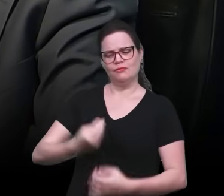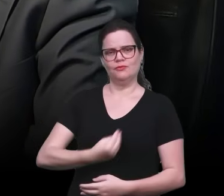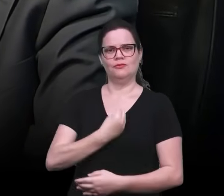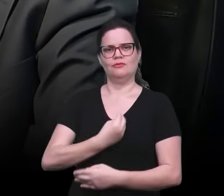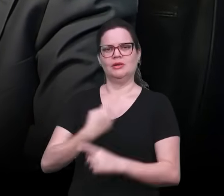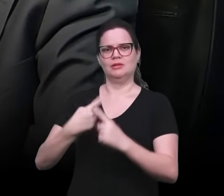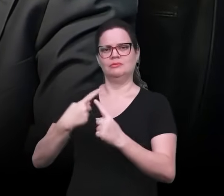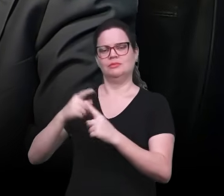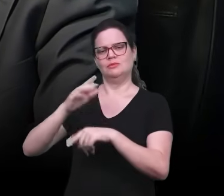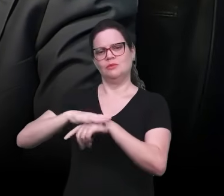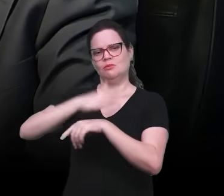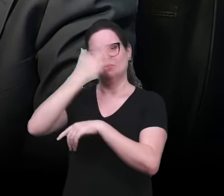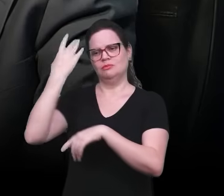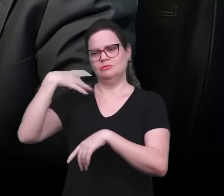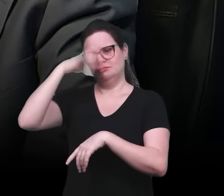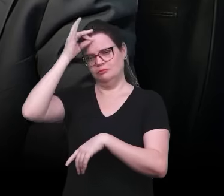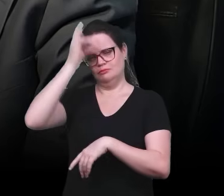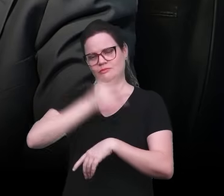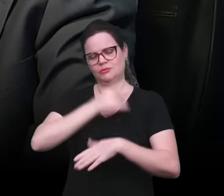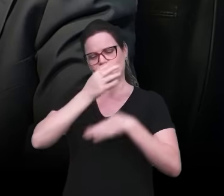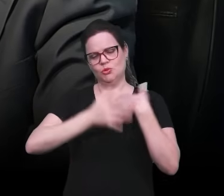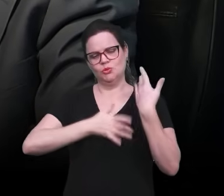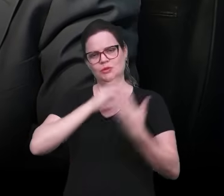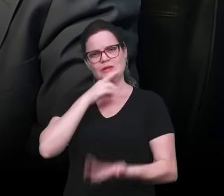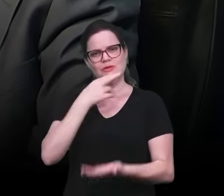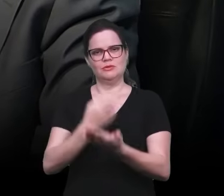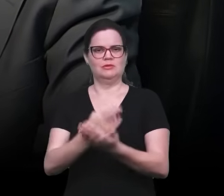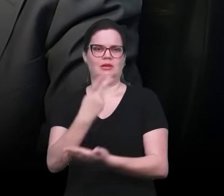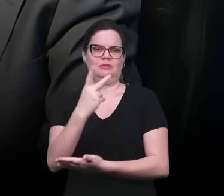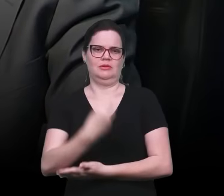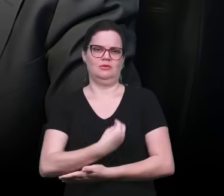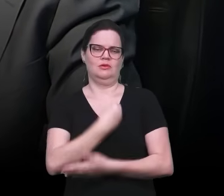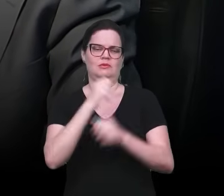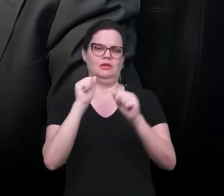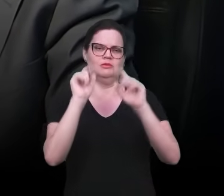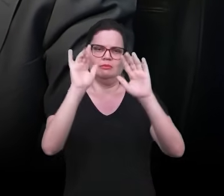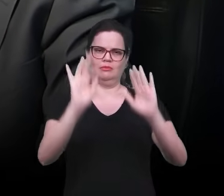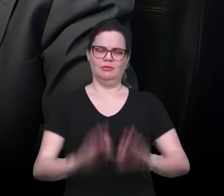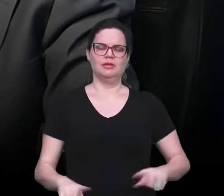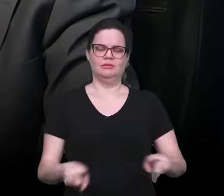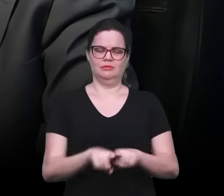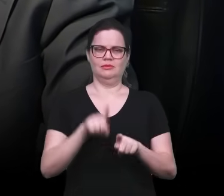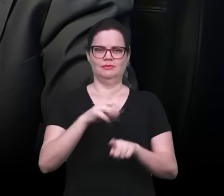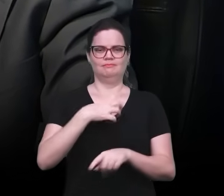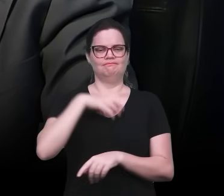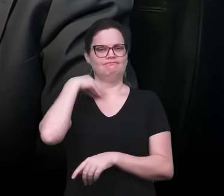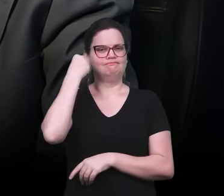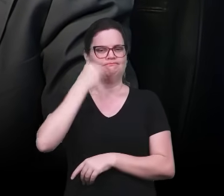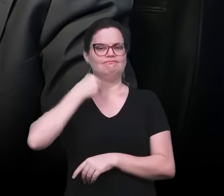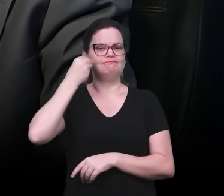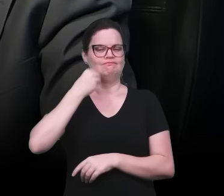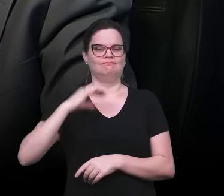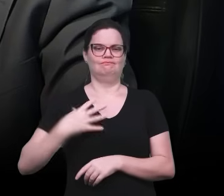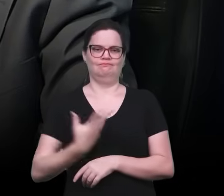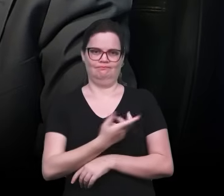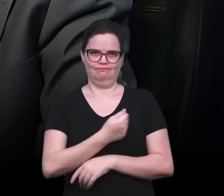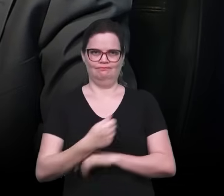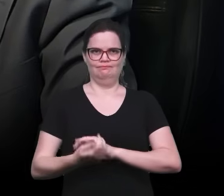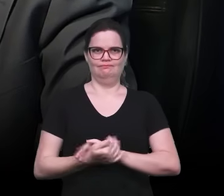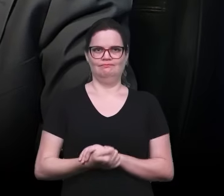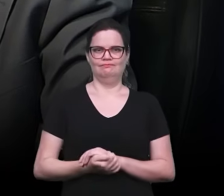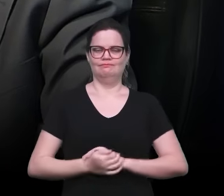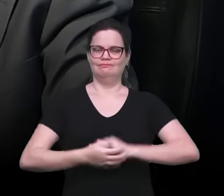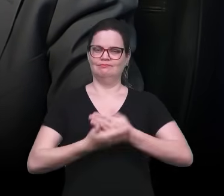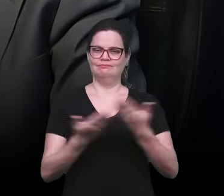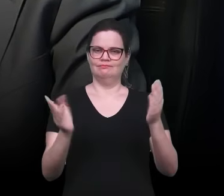nosso coração, que ela possa também produzir fruto na sua vida, que você possa desfrutar dessa grande salvação.